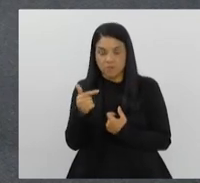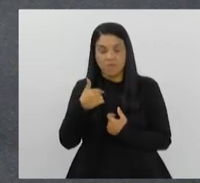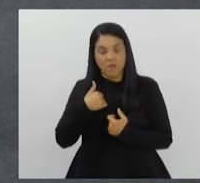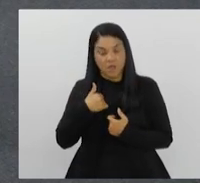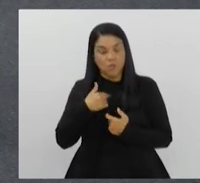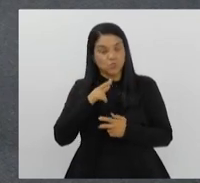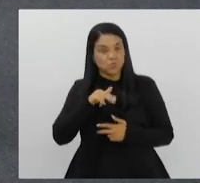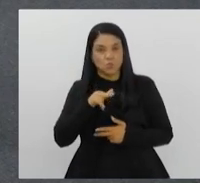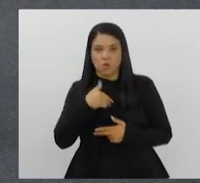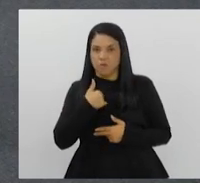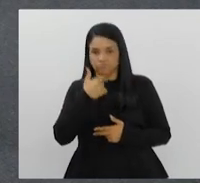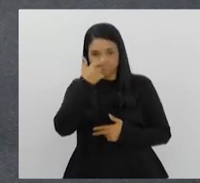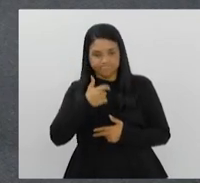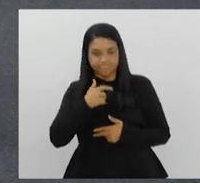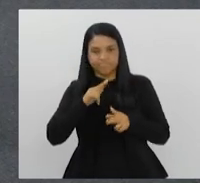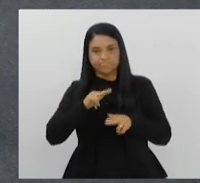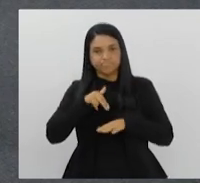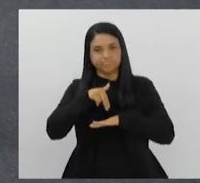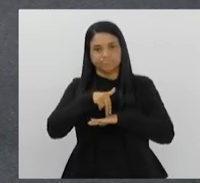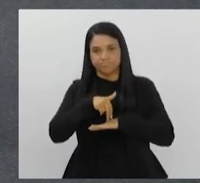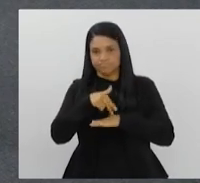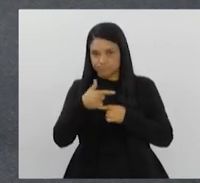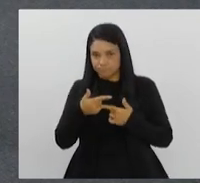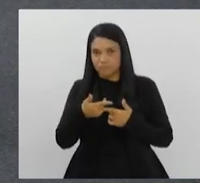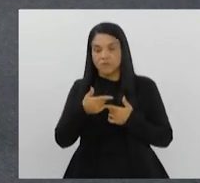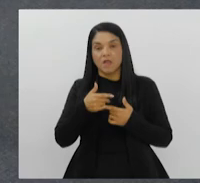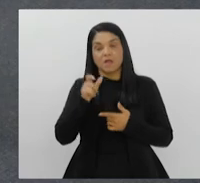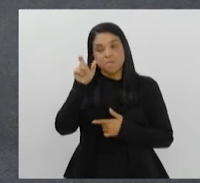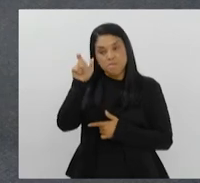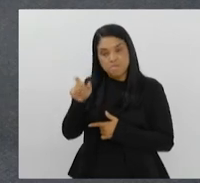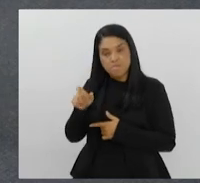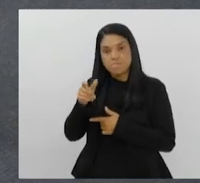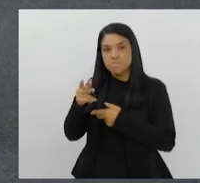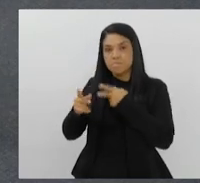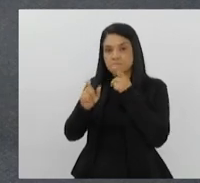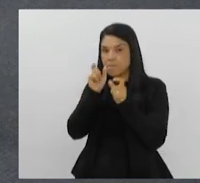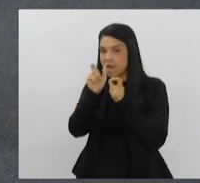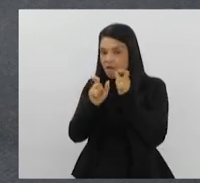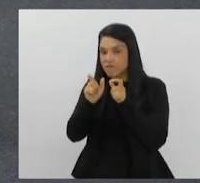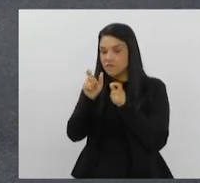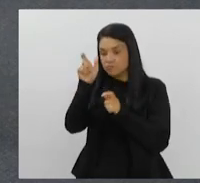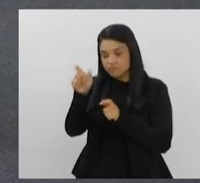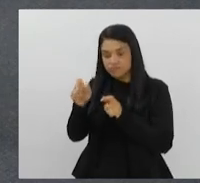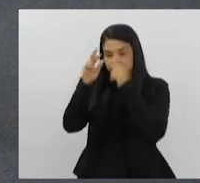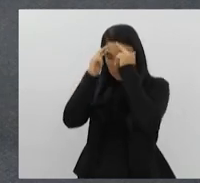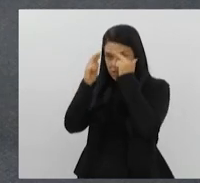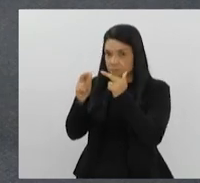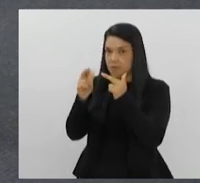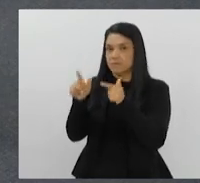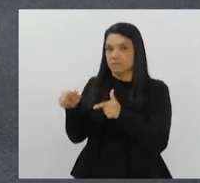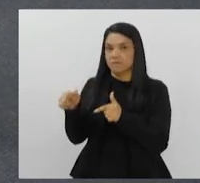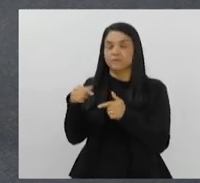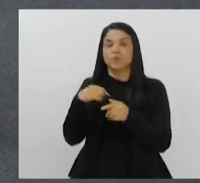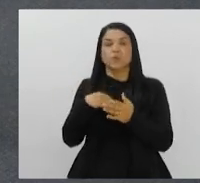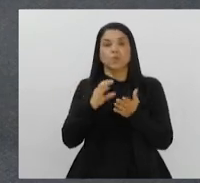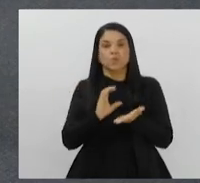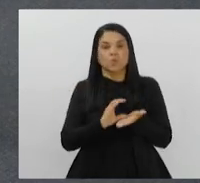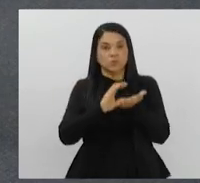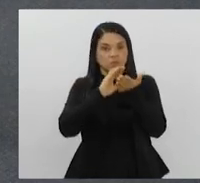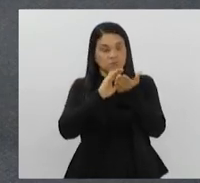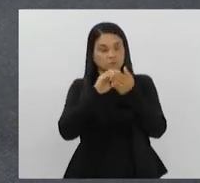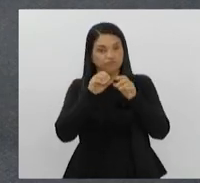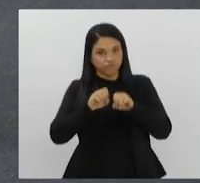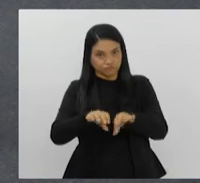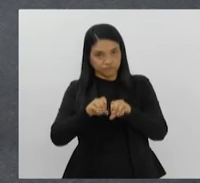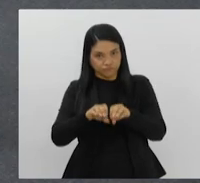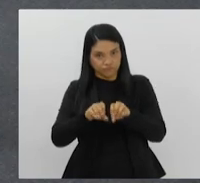isso, porque eu acho que a gente tem que ter cuidado, porque a palavra do outro é uma coisa que a gente tem que respeitar. O Conselho Estadual de Educação está